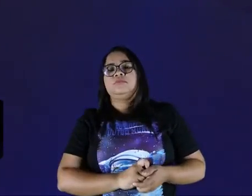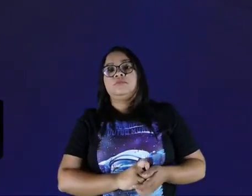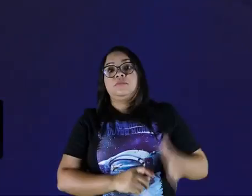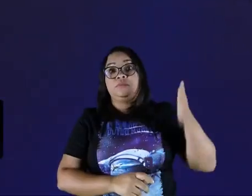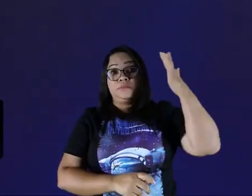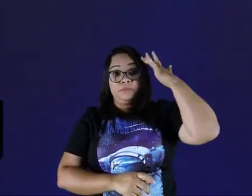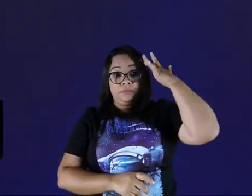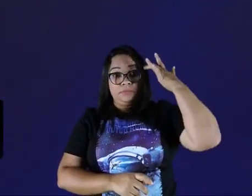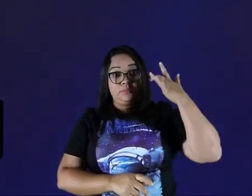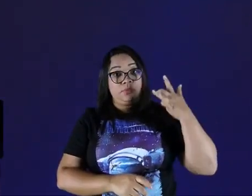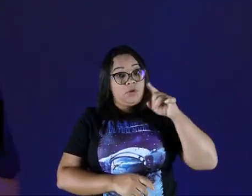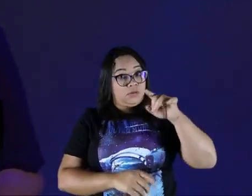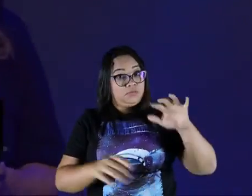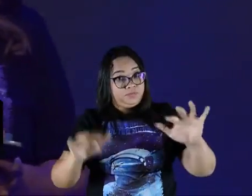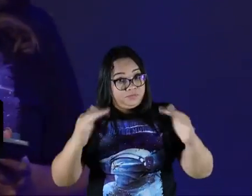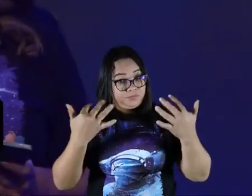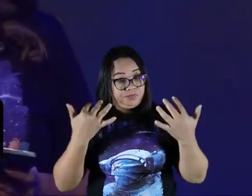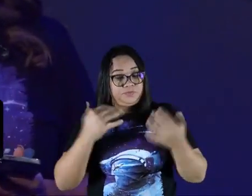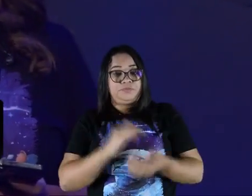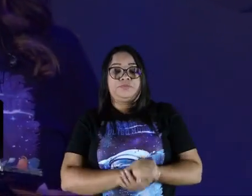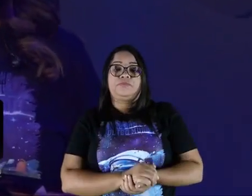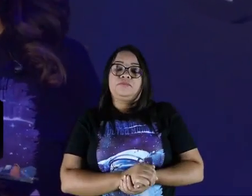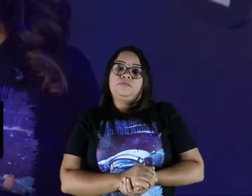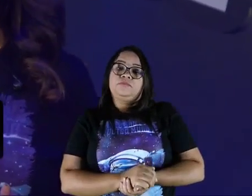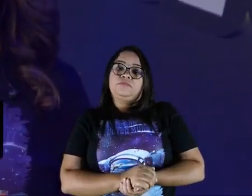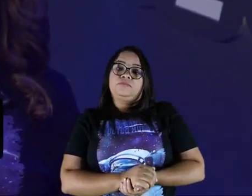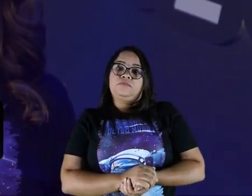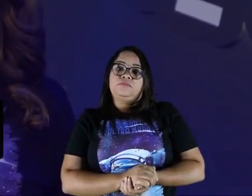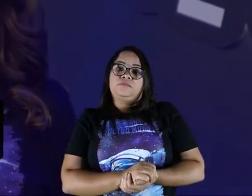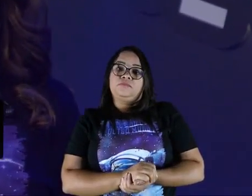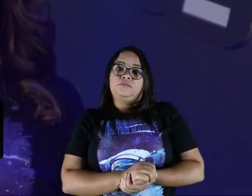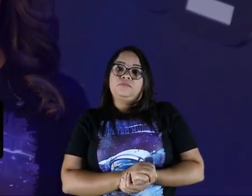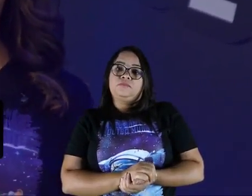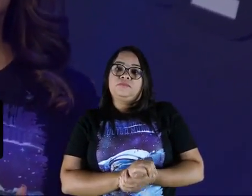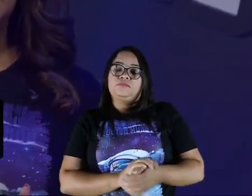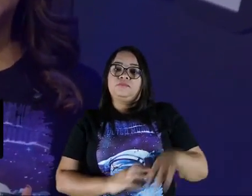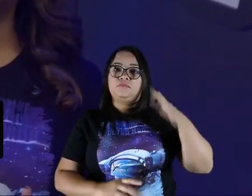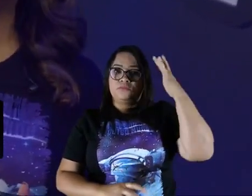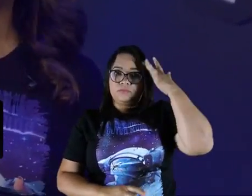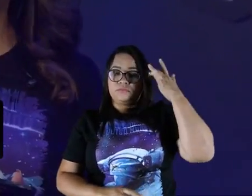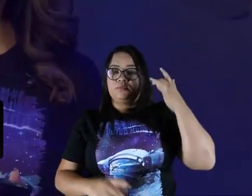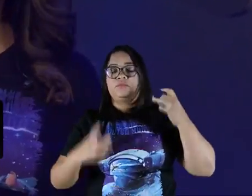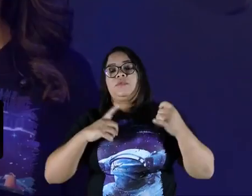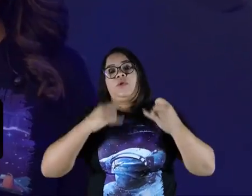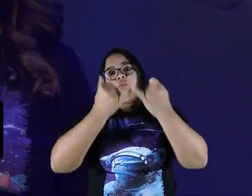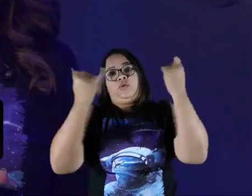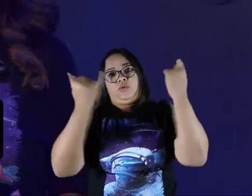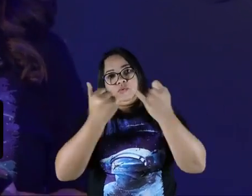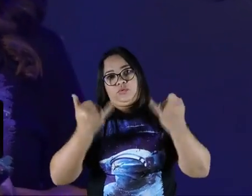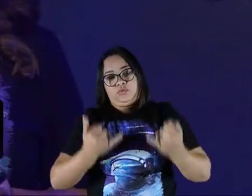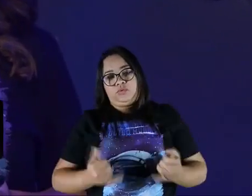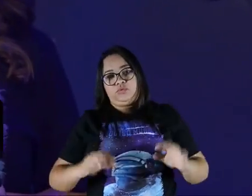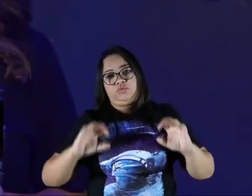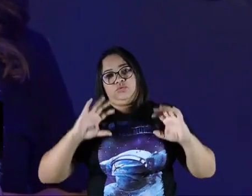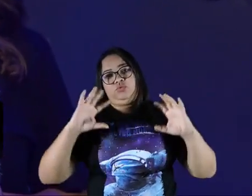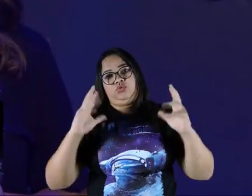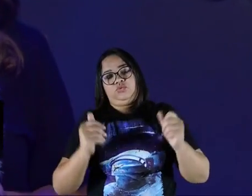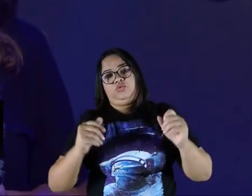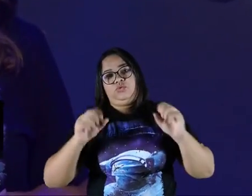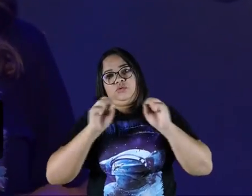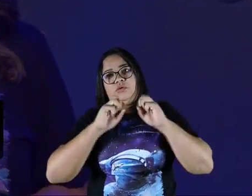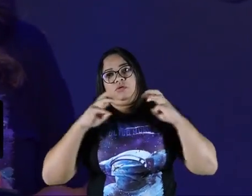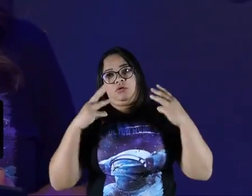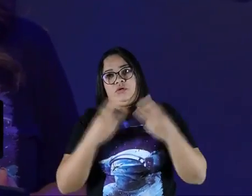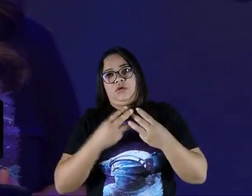amanhã, presta atenção nesse detalhe, a partir de amanhã vai estar lá o link de todos os workshops para que você